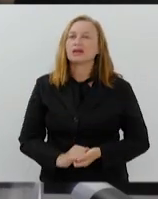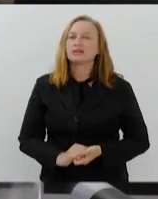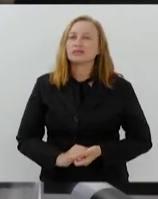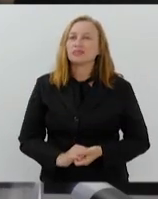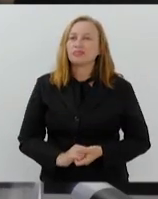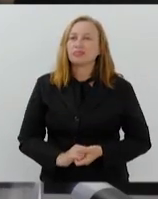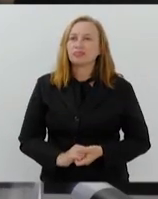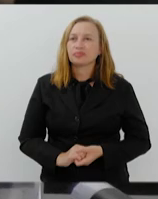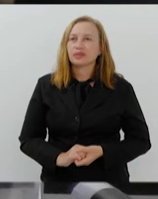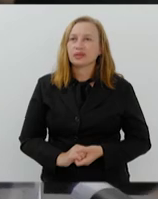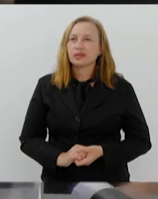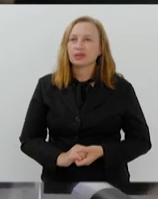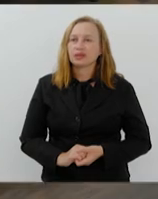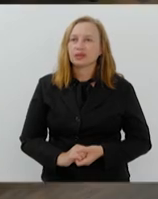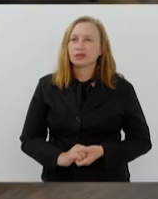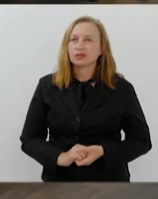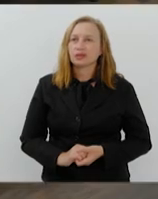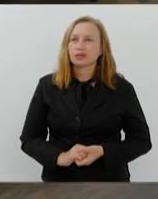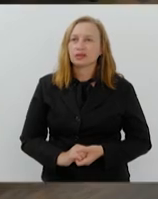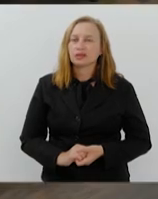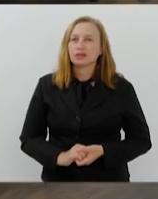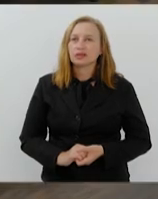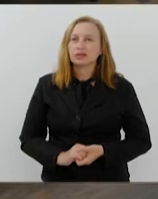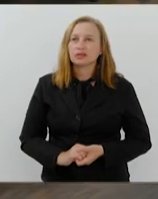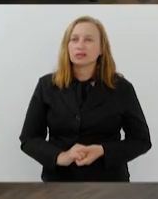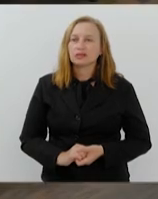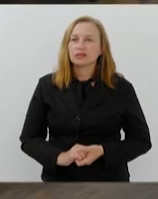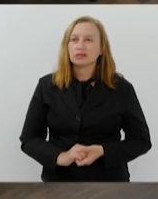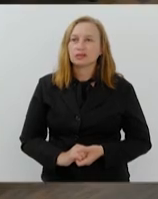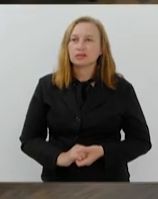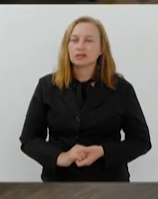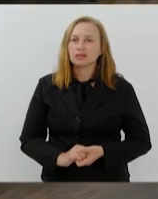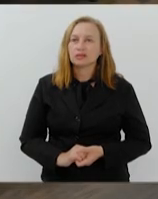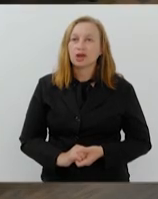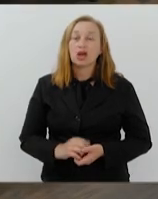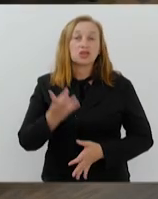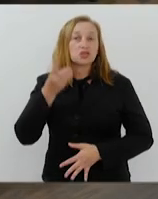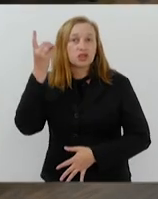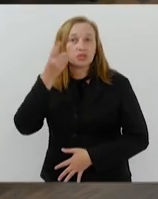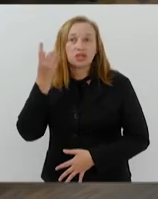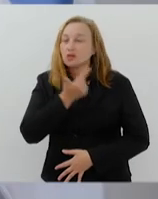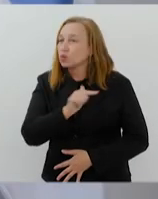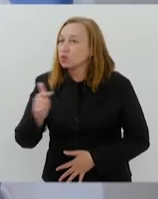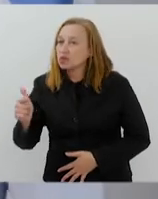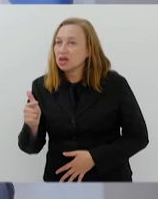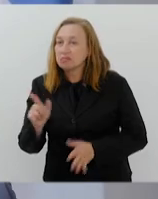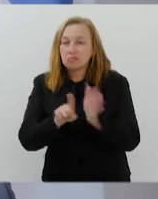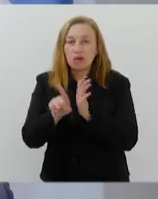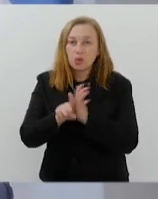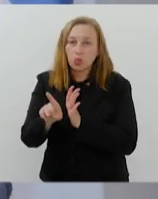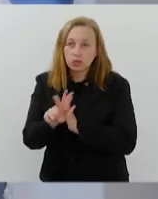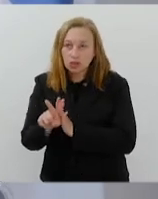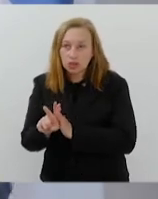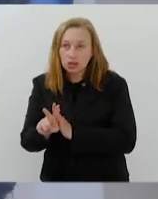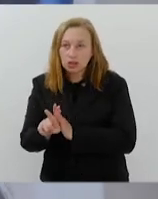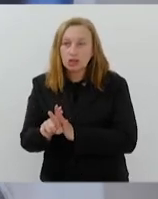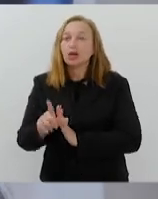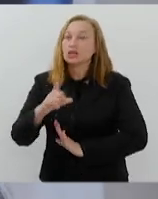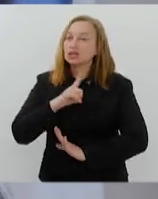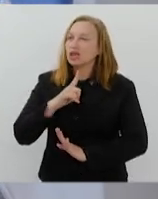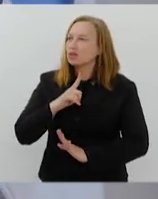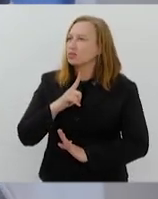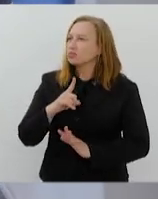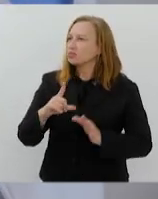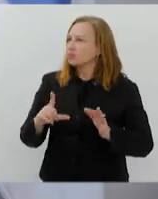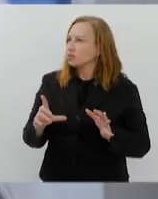só isso bom se os deputados não tem mais nenhum questionamento a fazer temos alguma coisa para